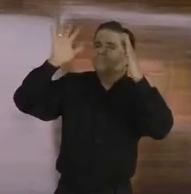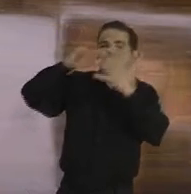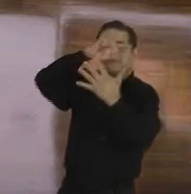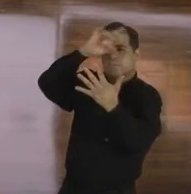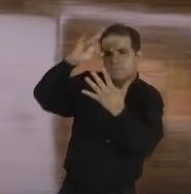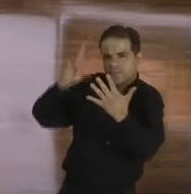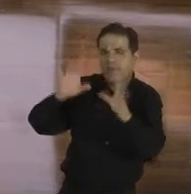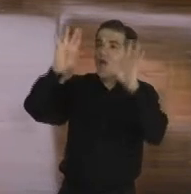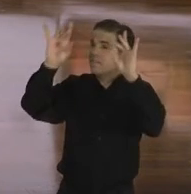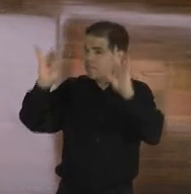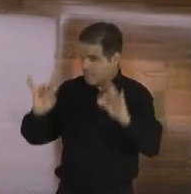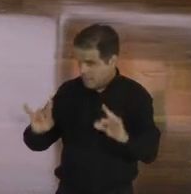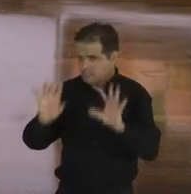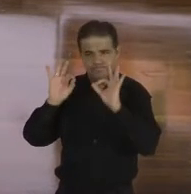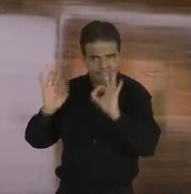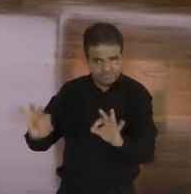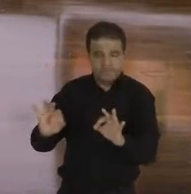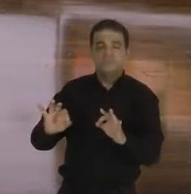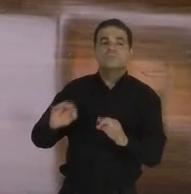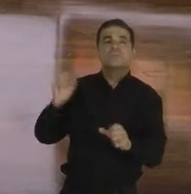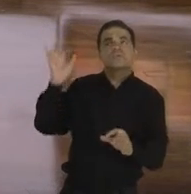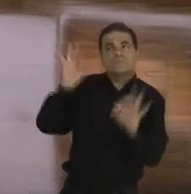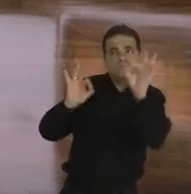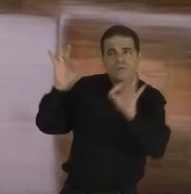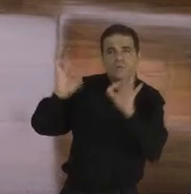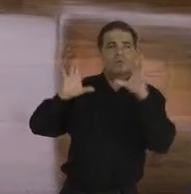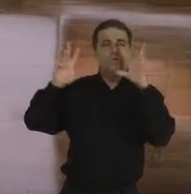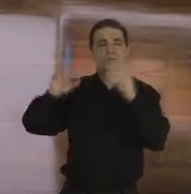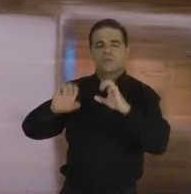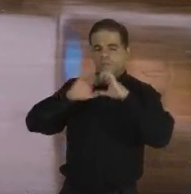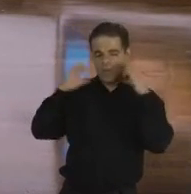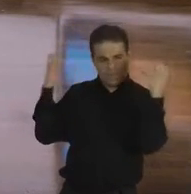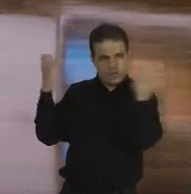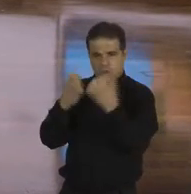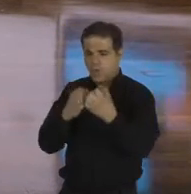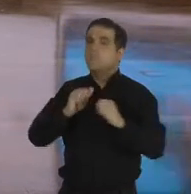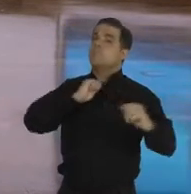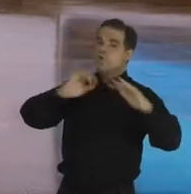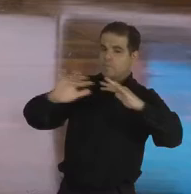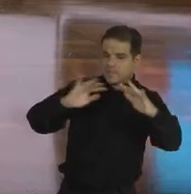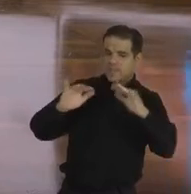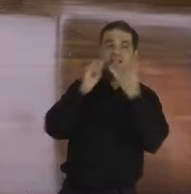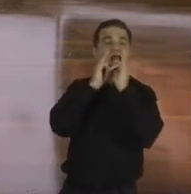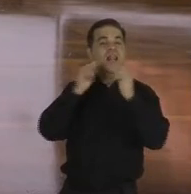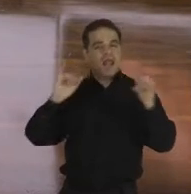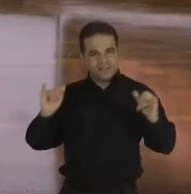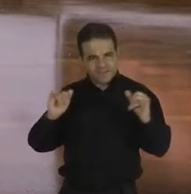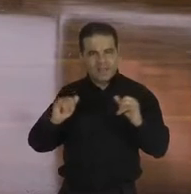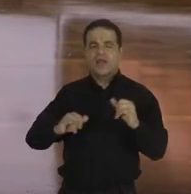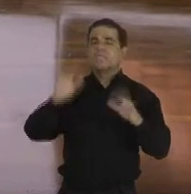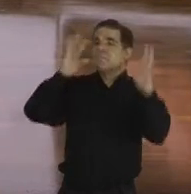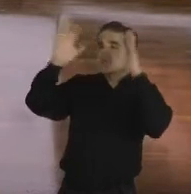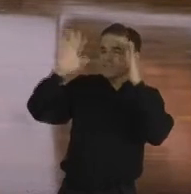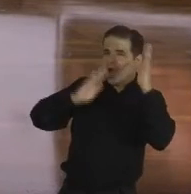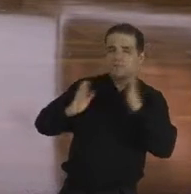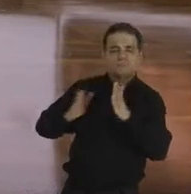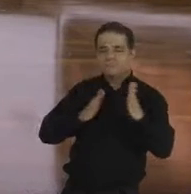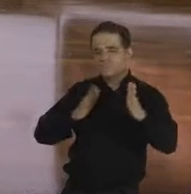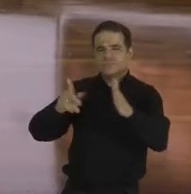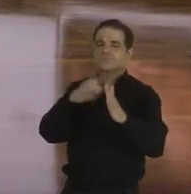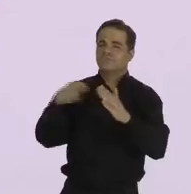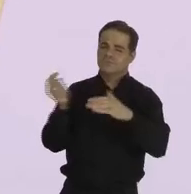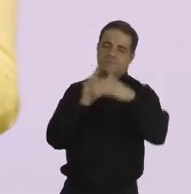cada detalhe desse lançamento e construímos todo um ecossistema de mobilidade elétrica pensado na